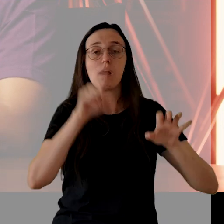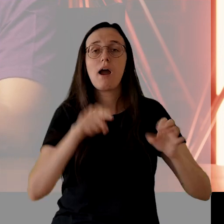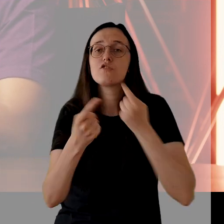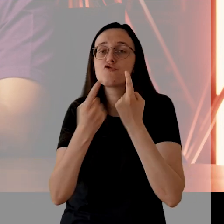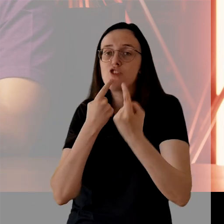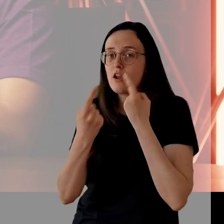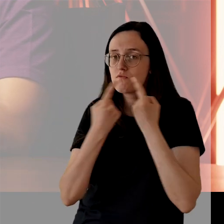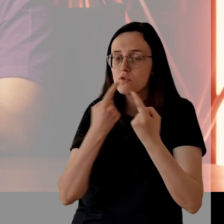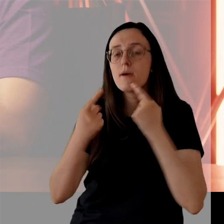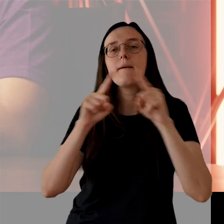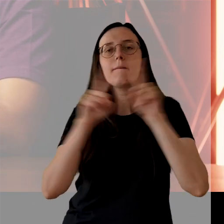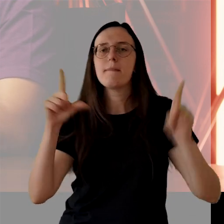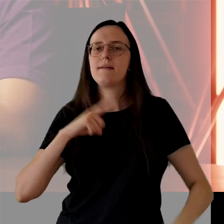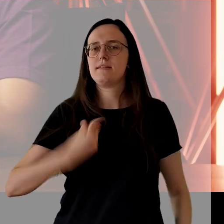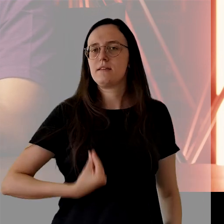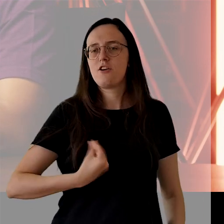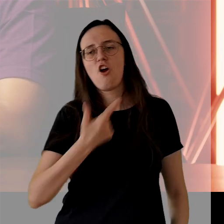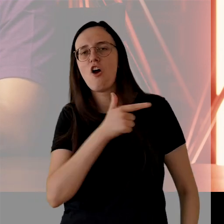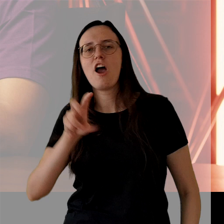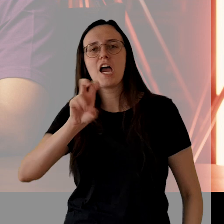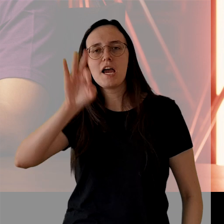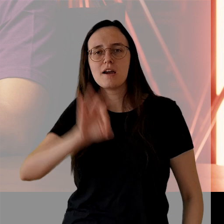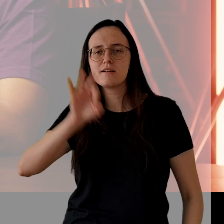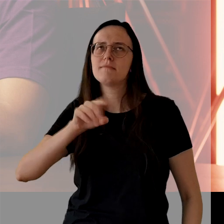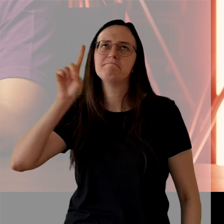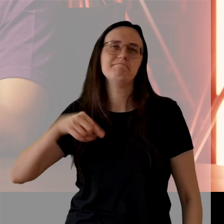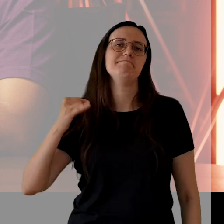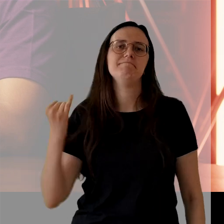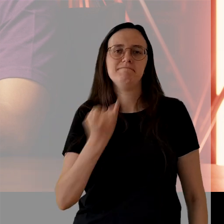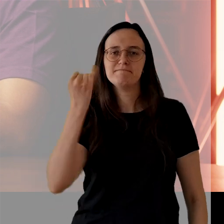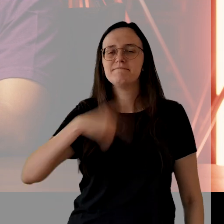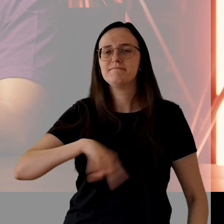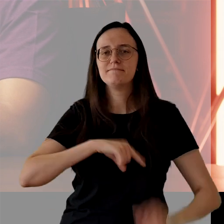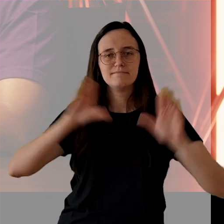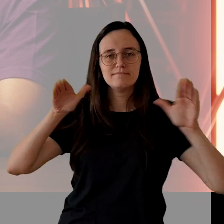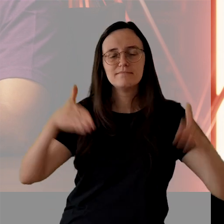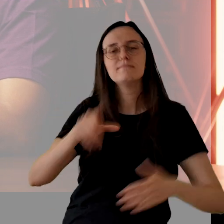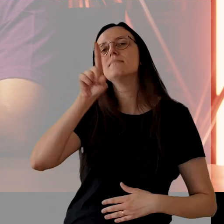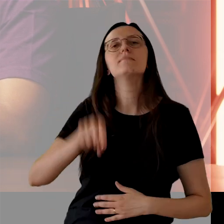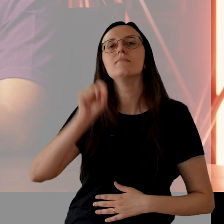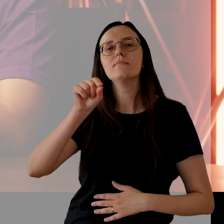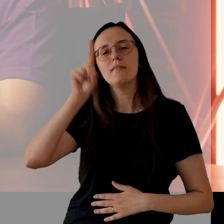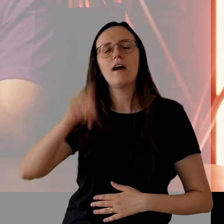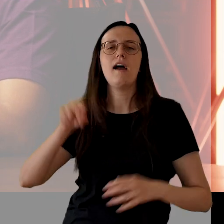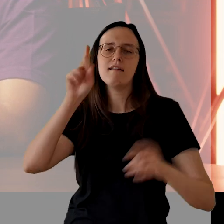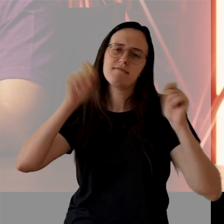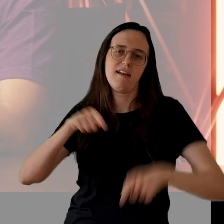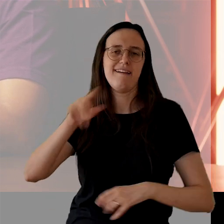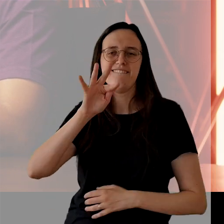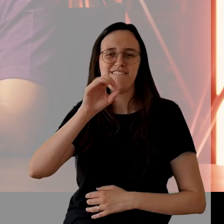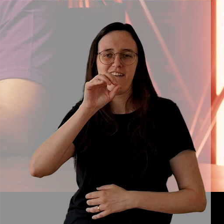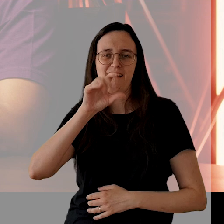mas existe esse outro 5% que é muito importante do nosso foco, que é o que vai servir para Foley, principalmente.